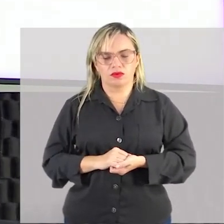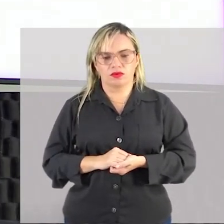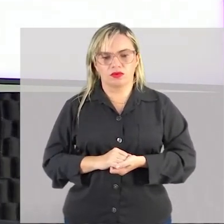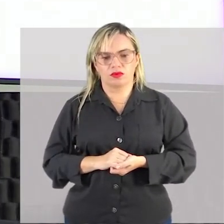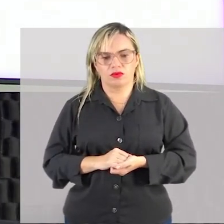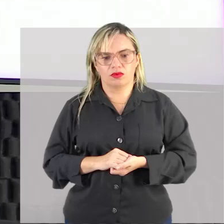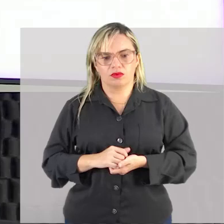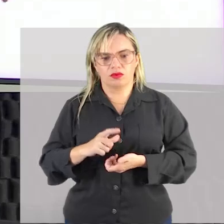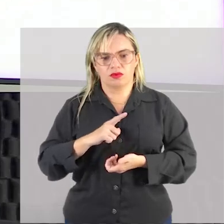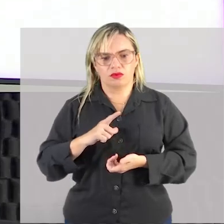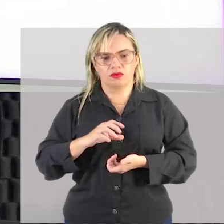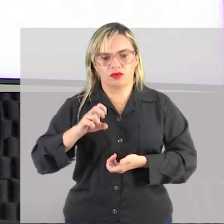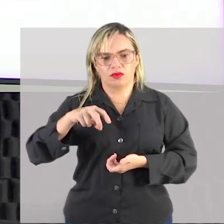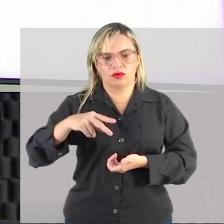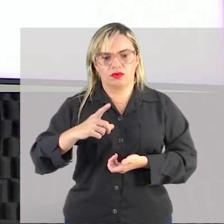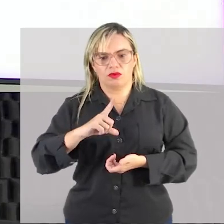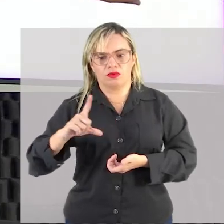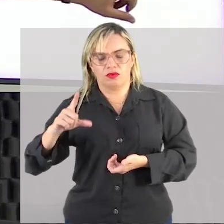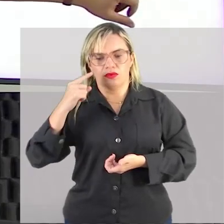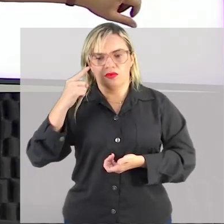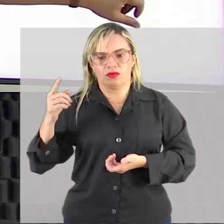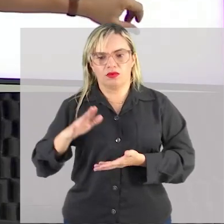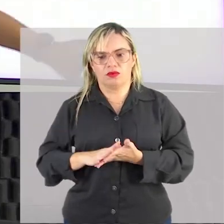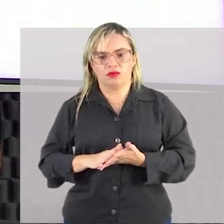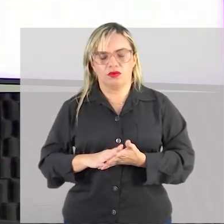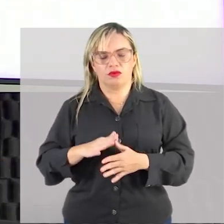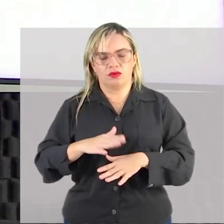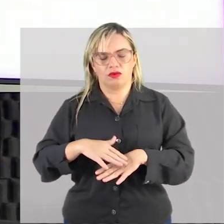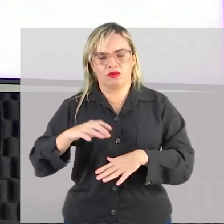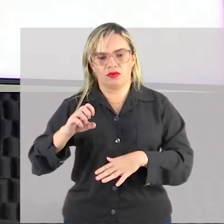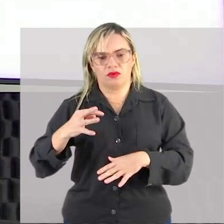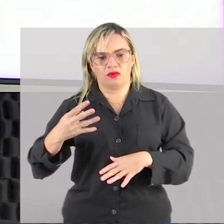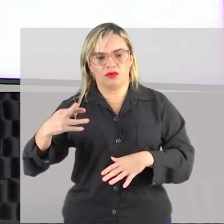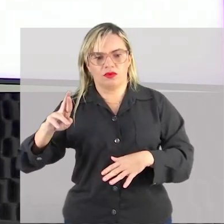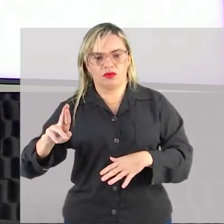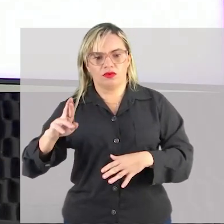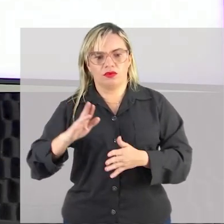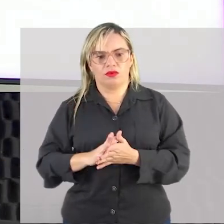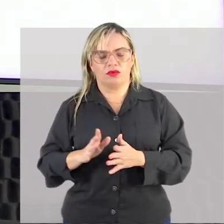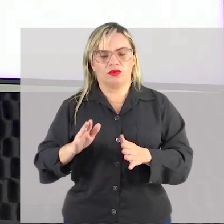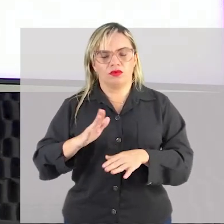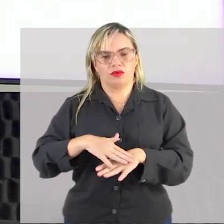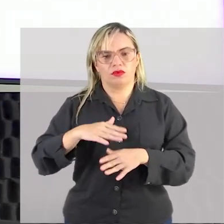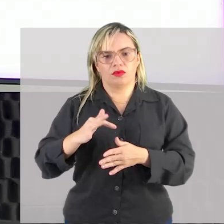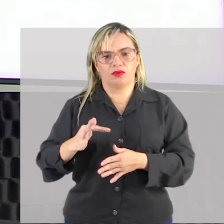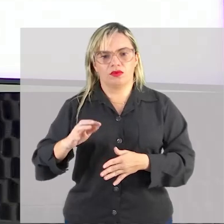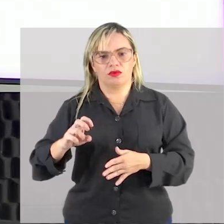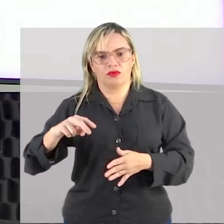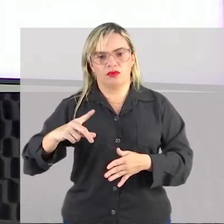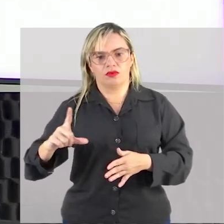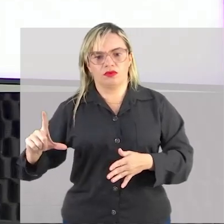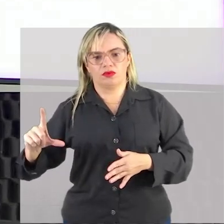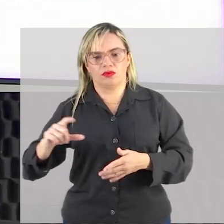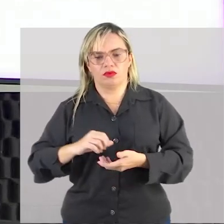tenho um enol. Mais uma vez éter, mais uma vez fenol. Eu tenho